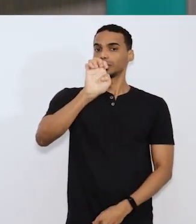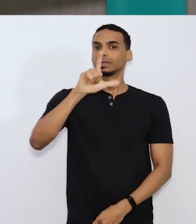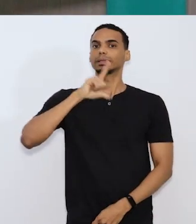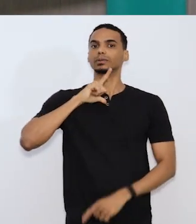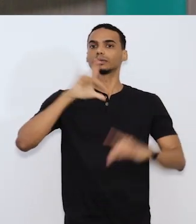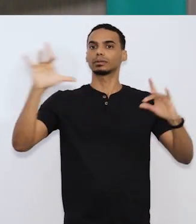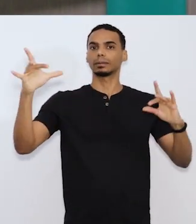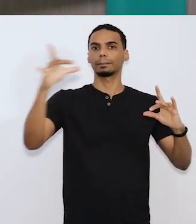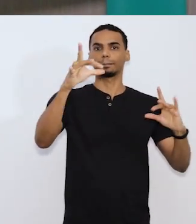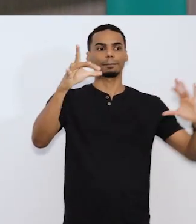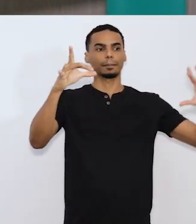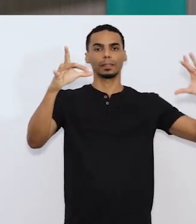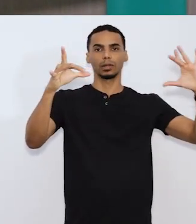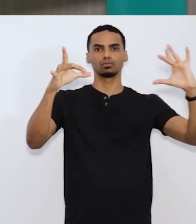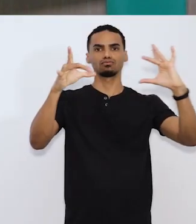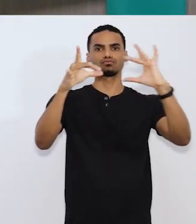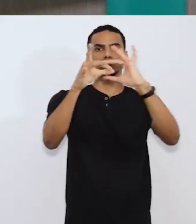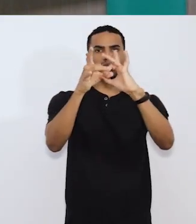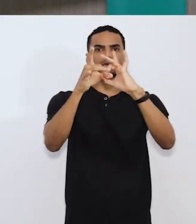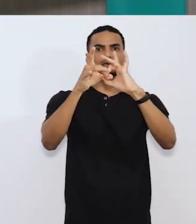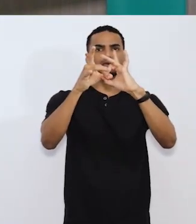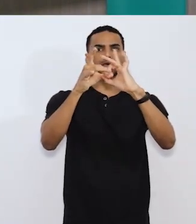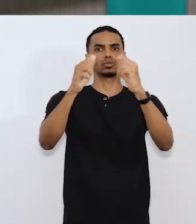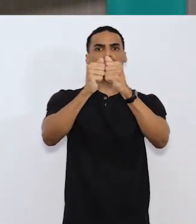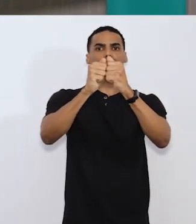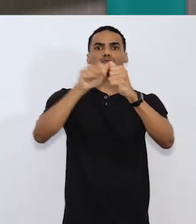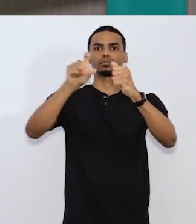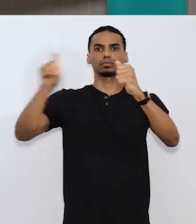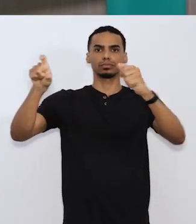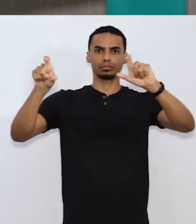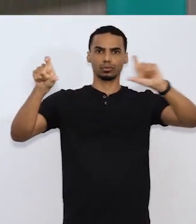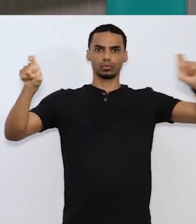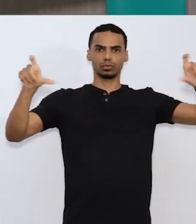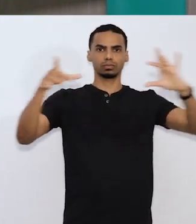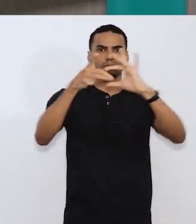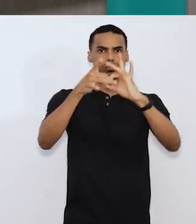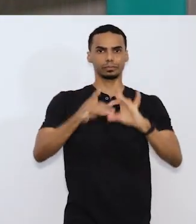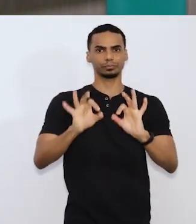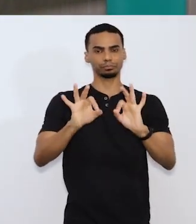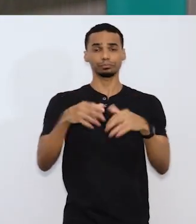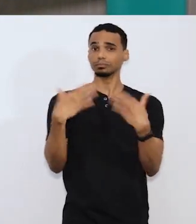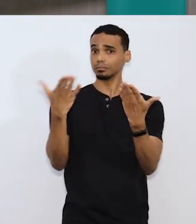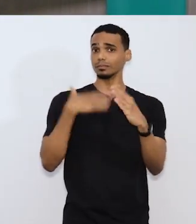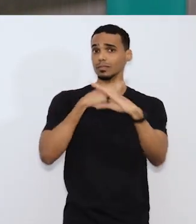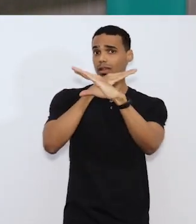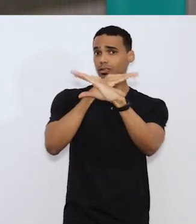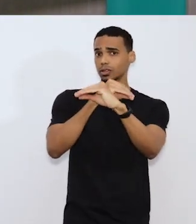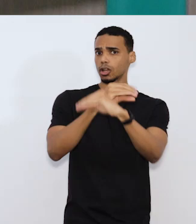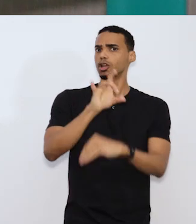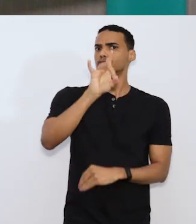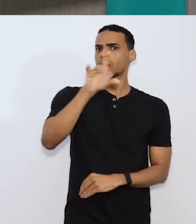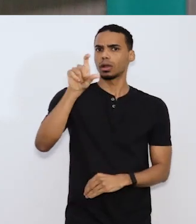aqui ligando, ele está juntando, ele está unindo duas orações. A conjunção só vai